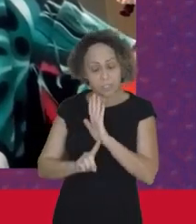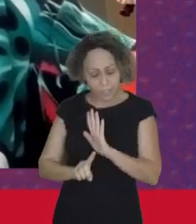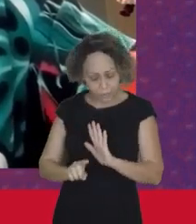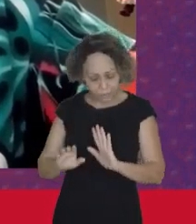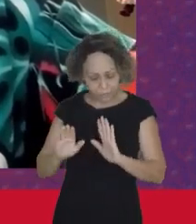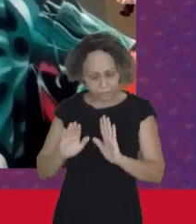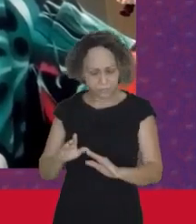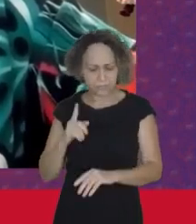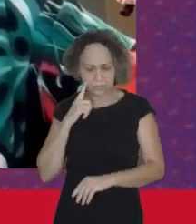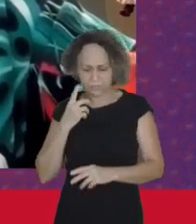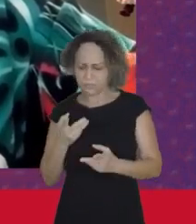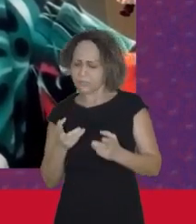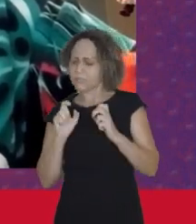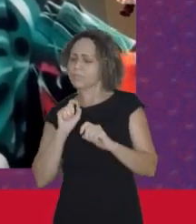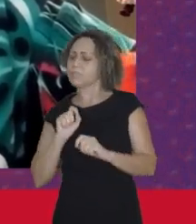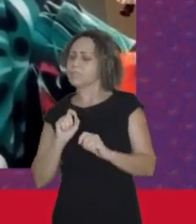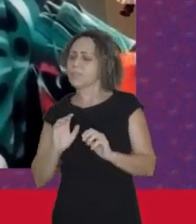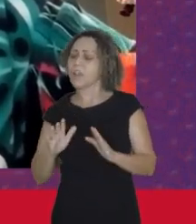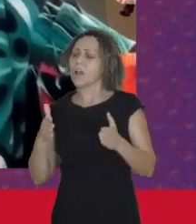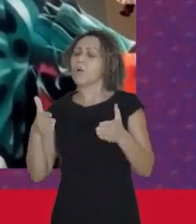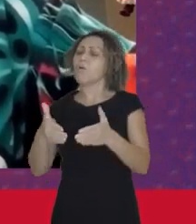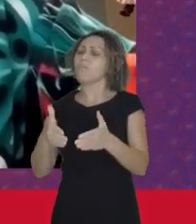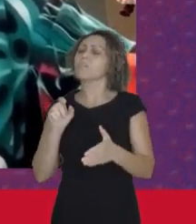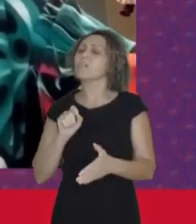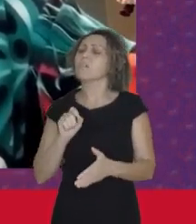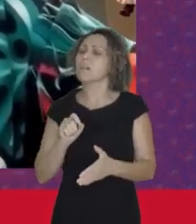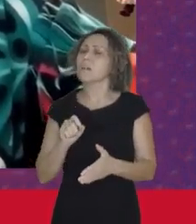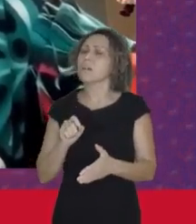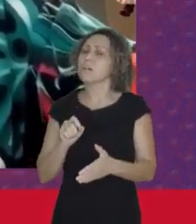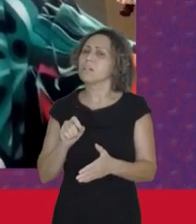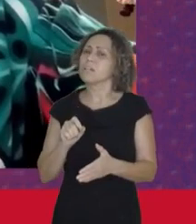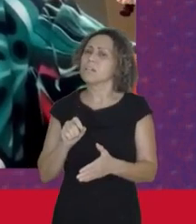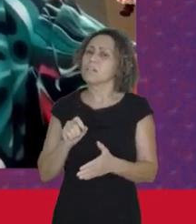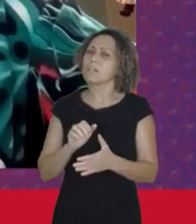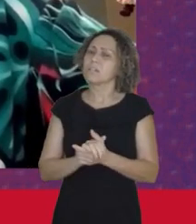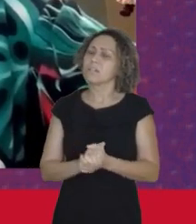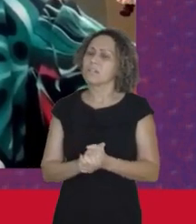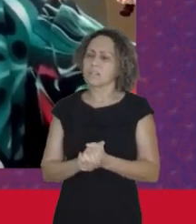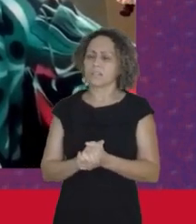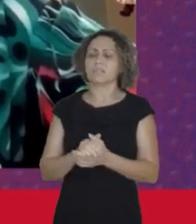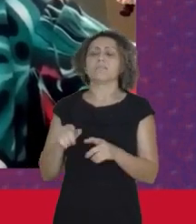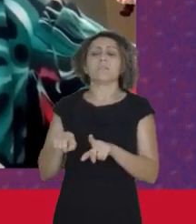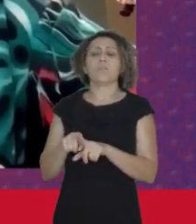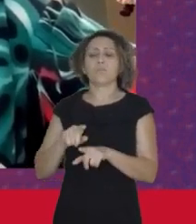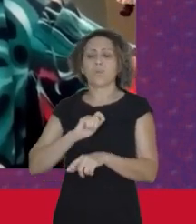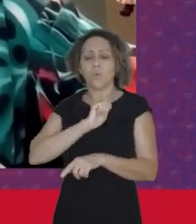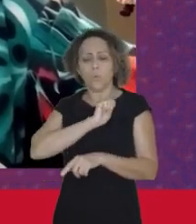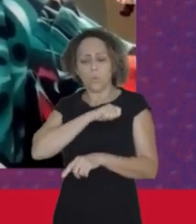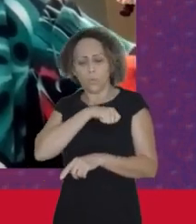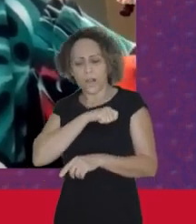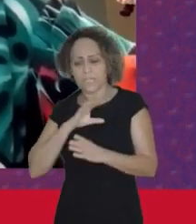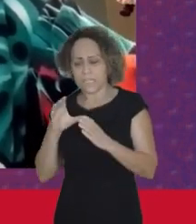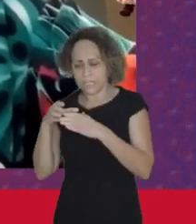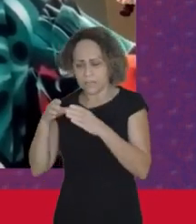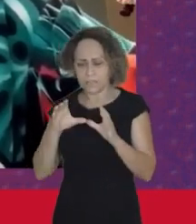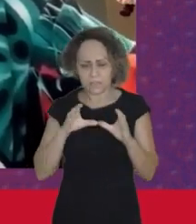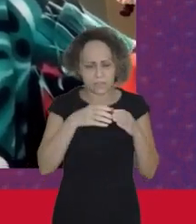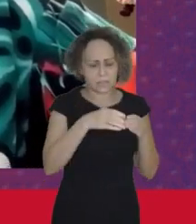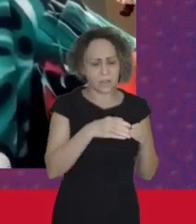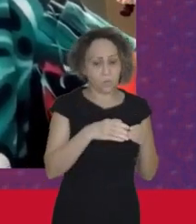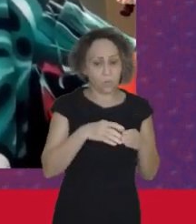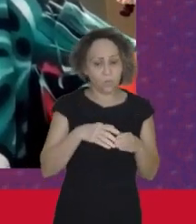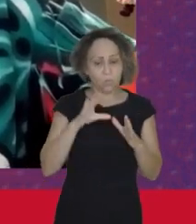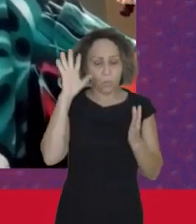a convenção teve participação, além das delegações oficiais dos 192